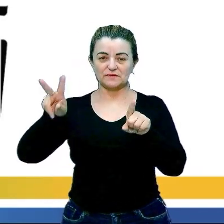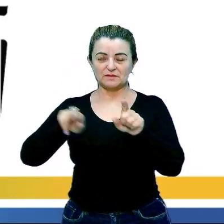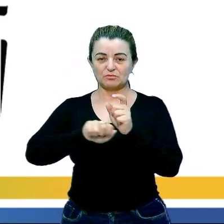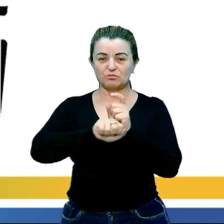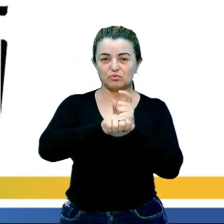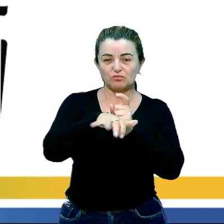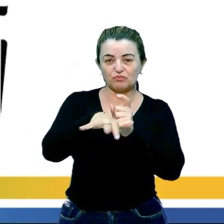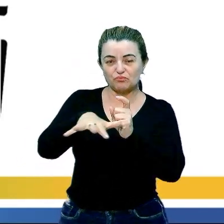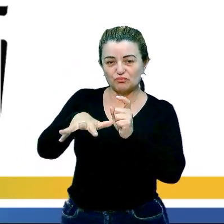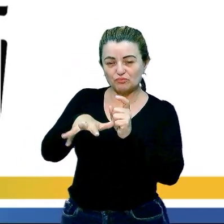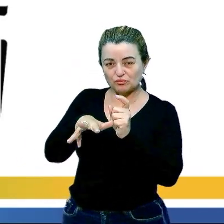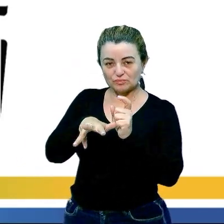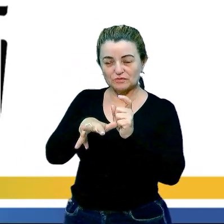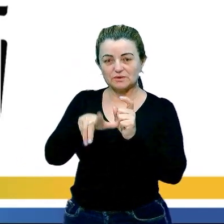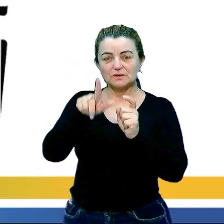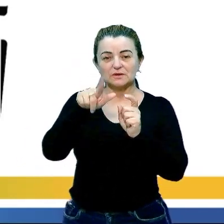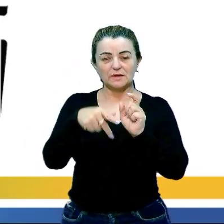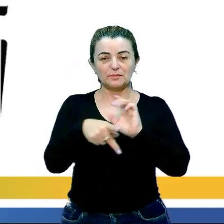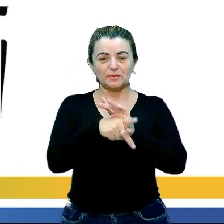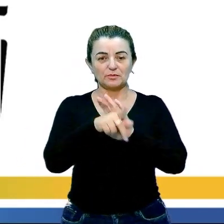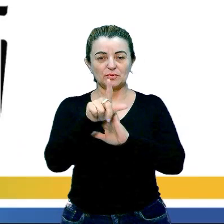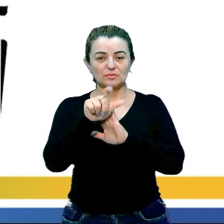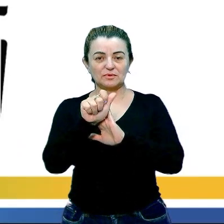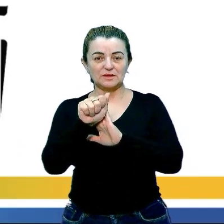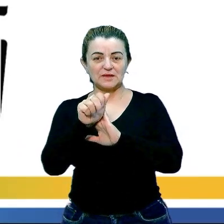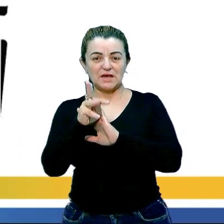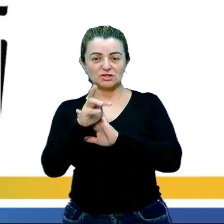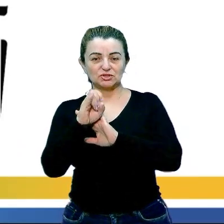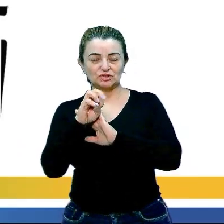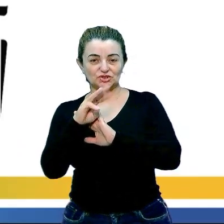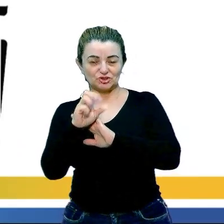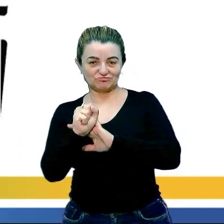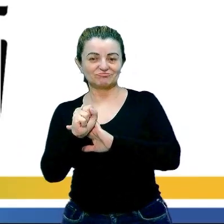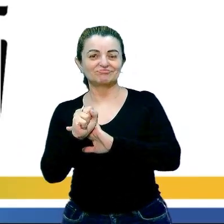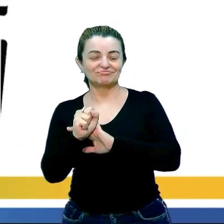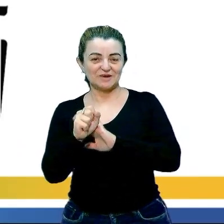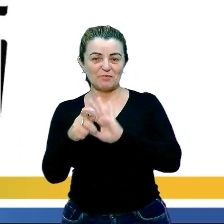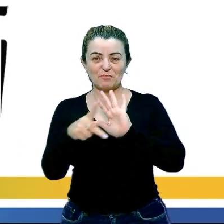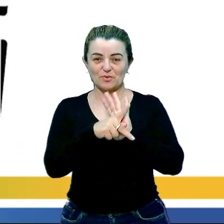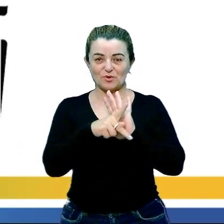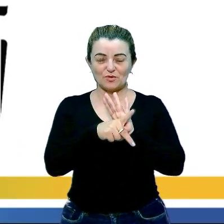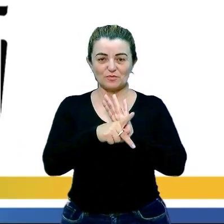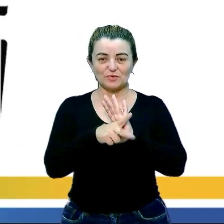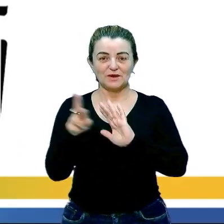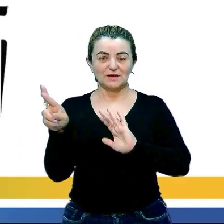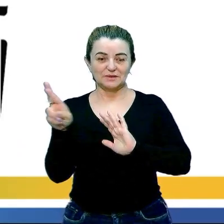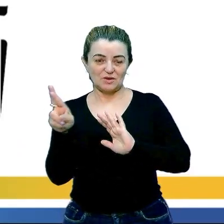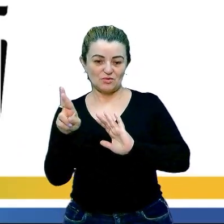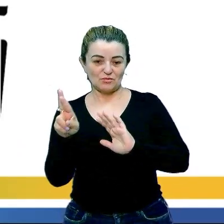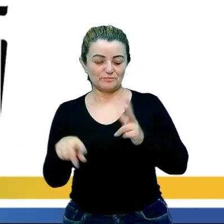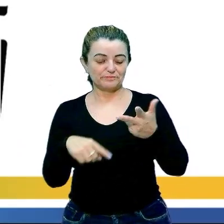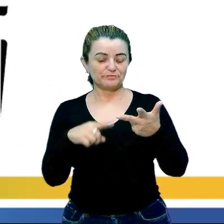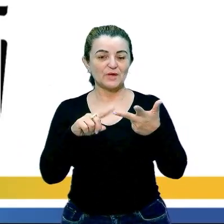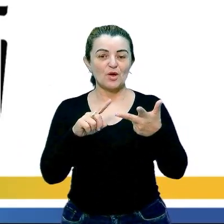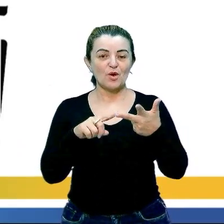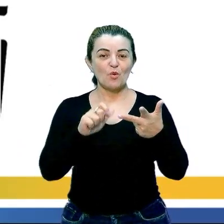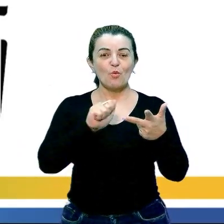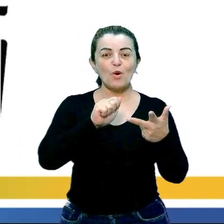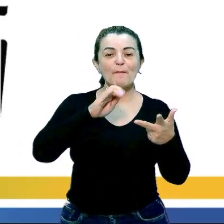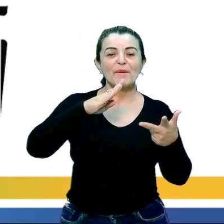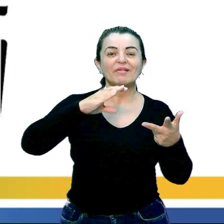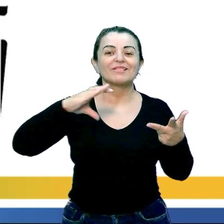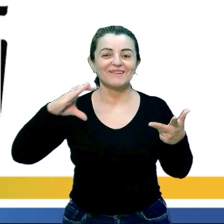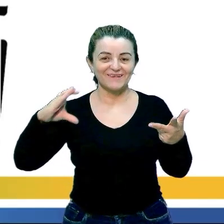né, nascem a partir do latim, que era a língua oficial romana. O alfabeto, né, o